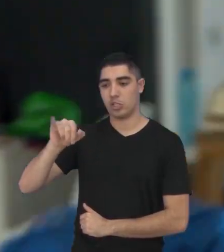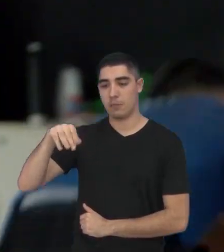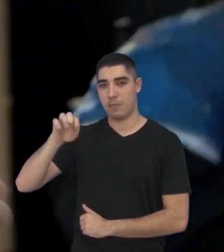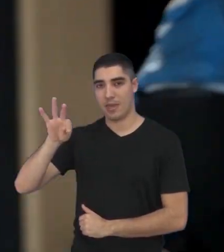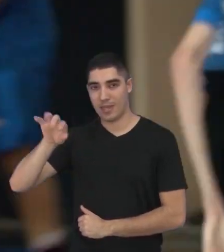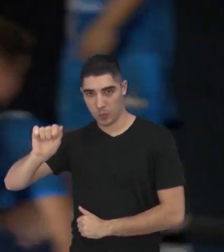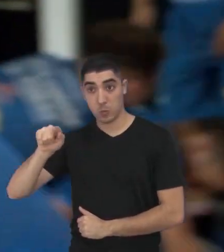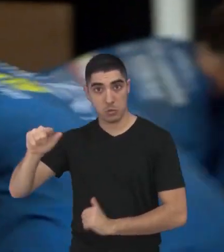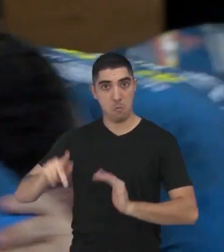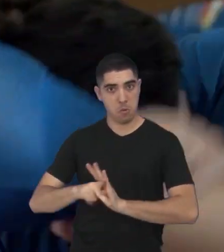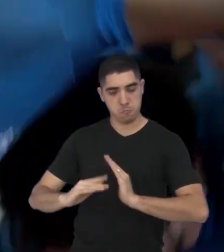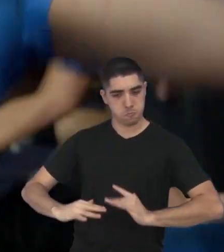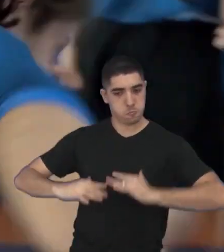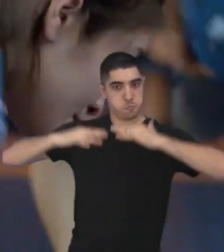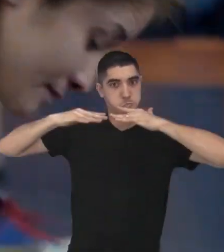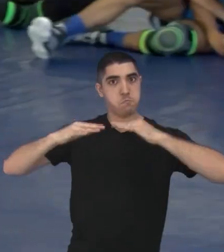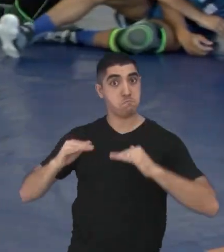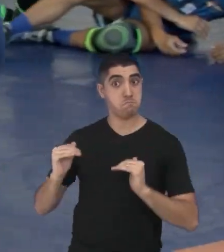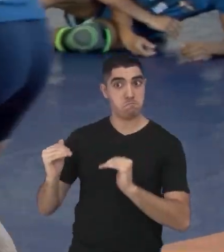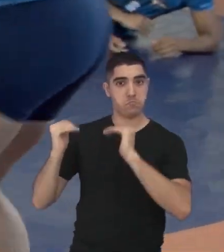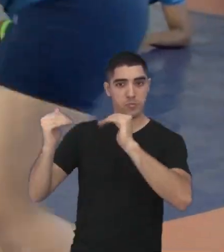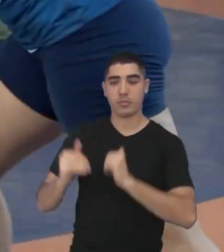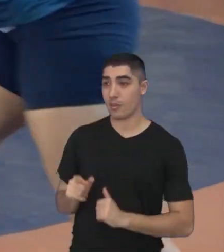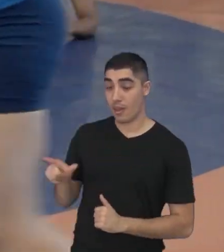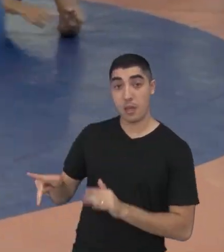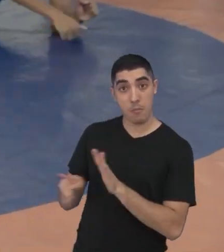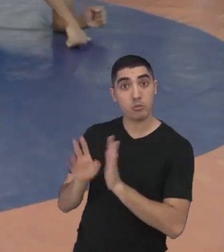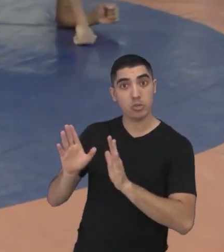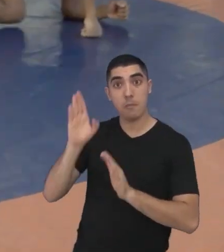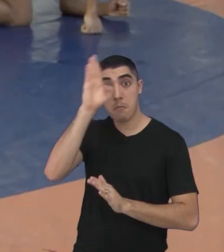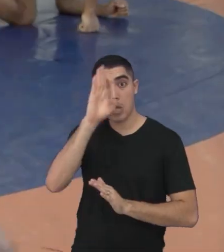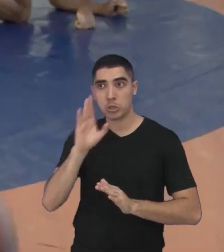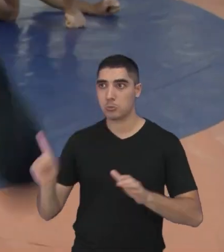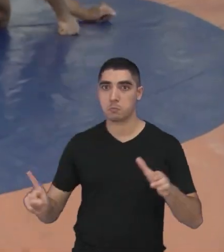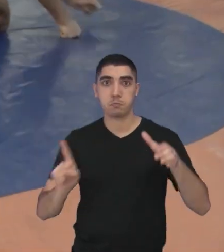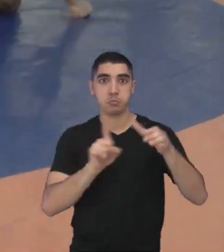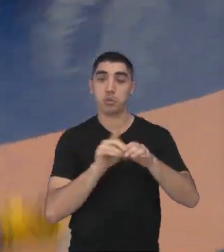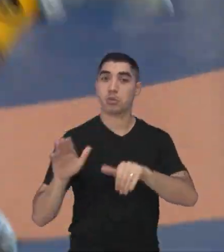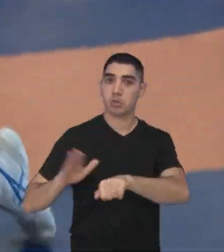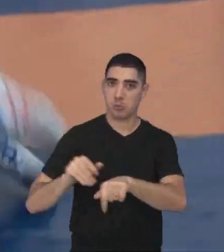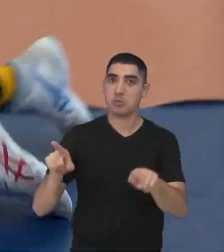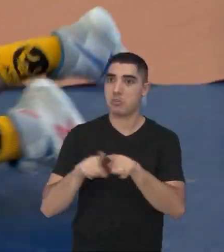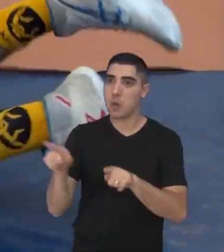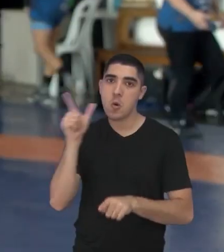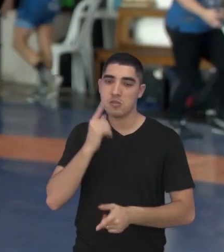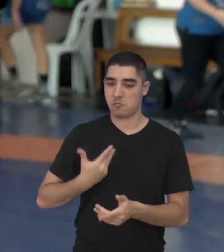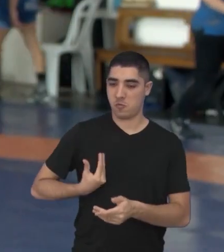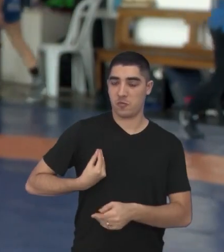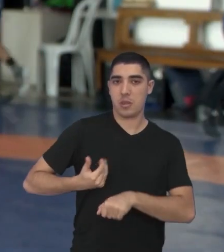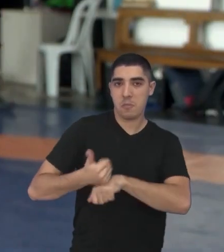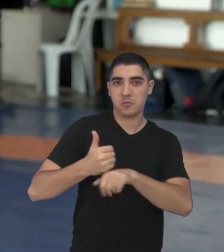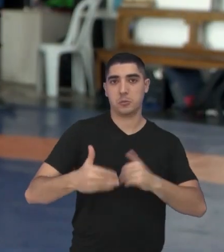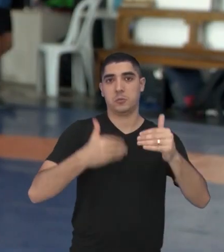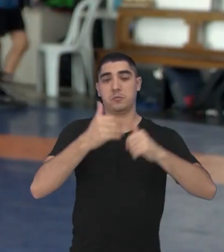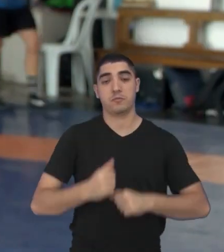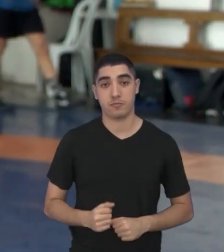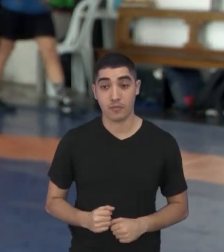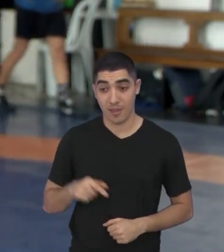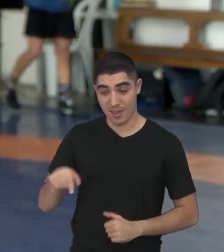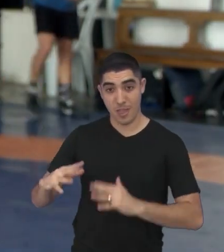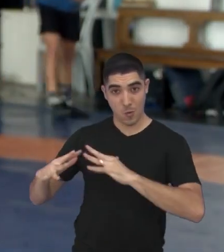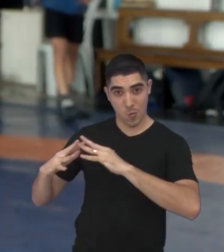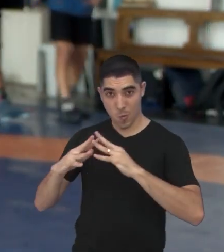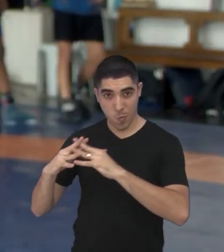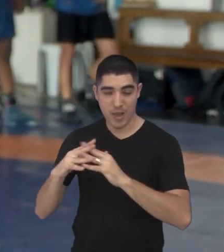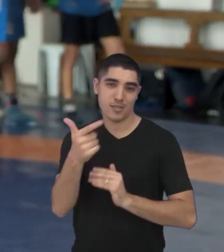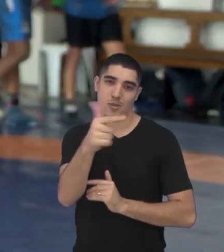seleção brasileira, tem inúmeros títulos, inclusive no judô, a arte marcial que deu início à carreira. No wrestling, né, a gente não tem a graduação,